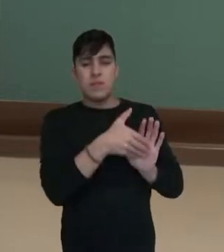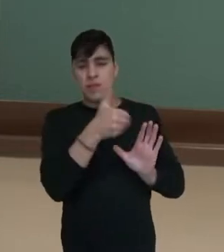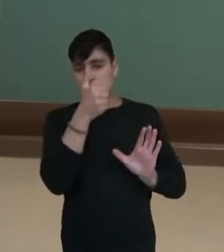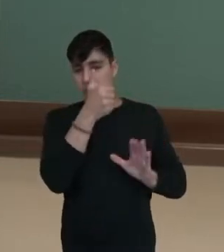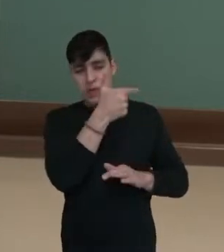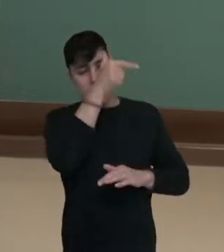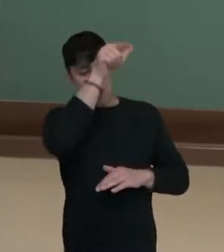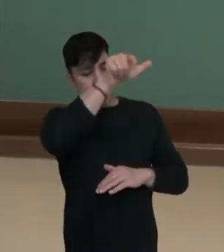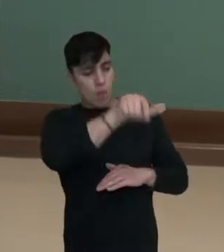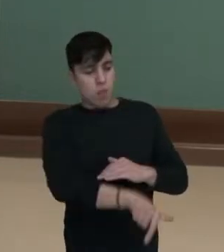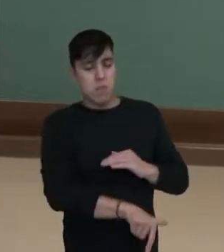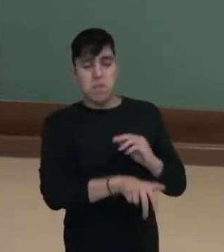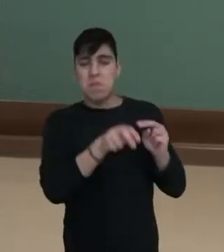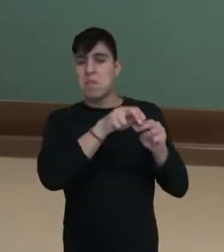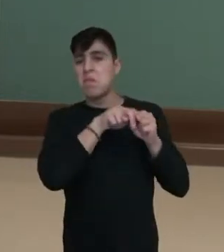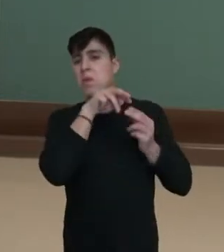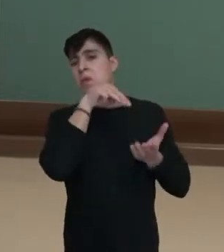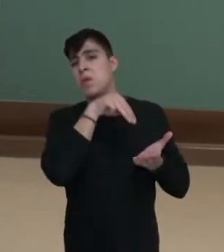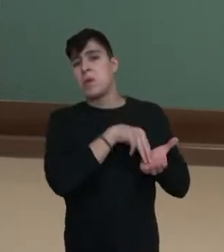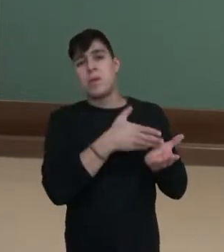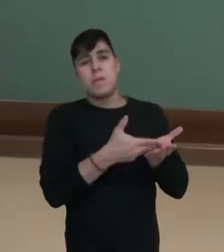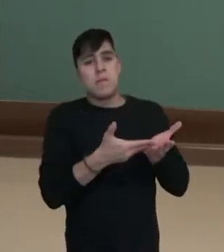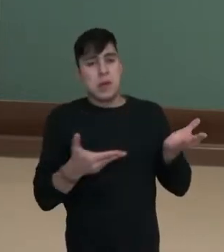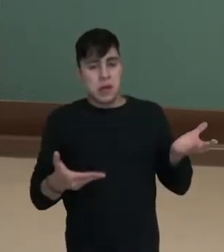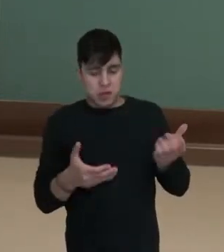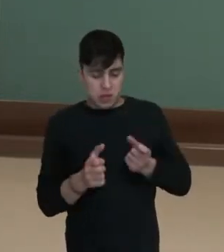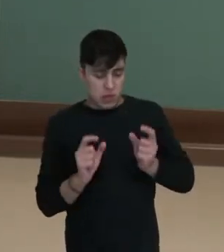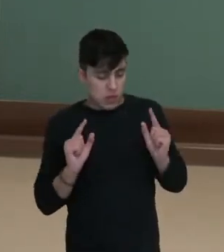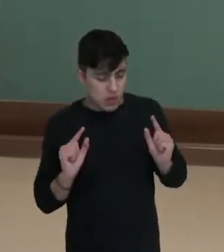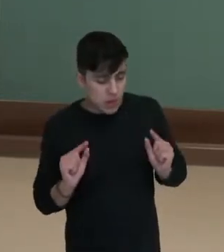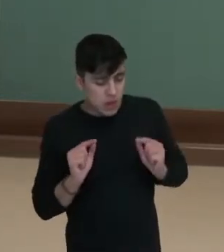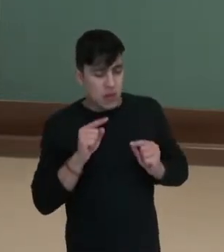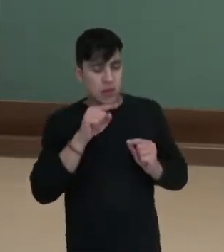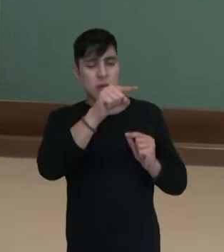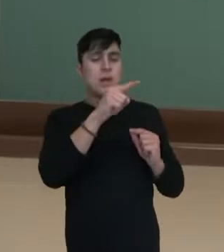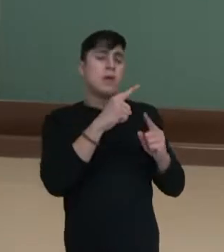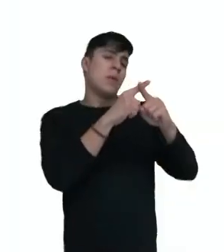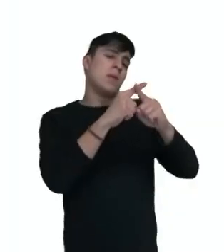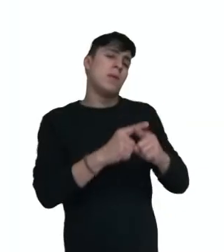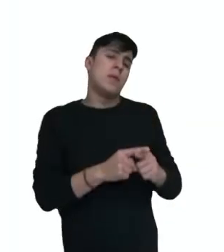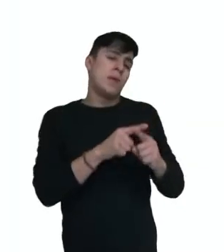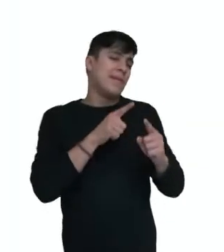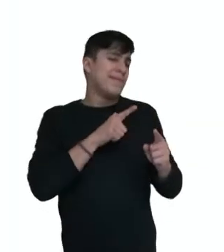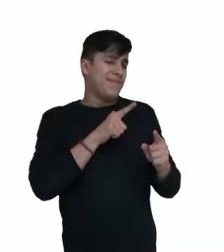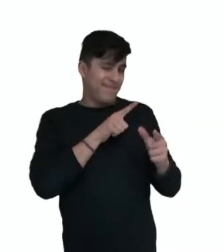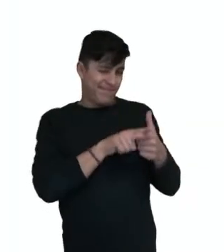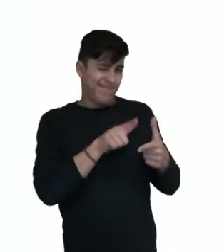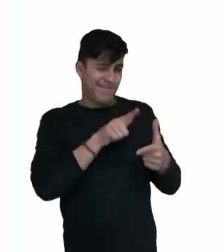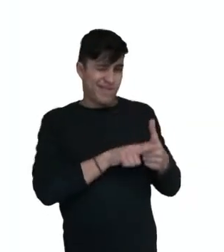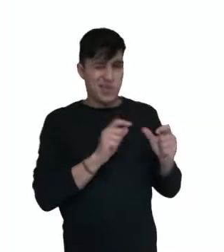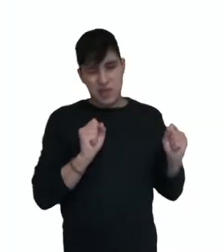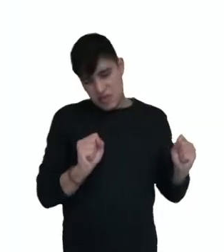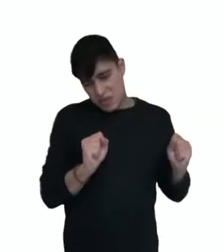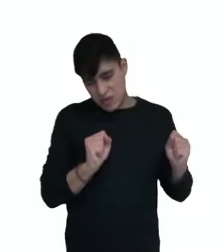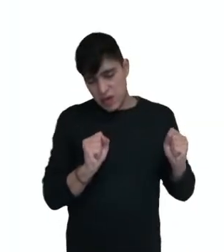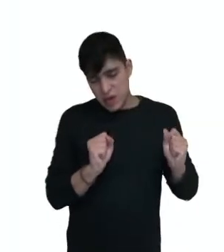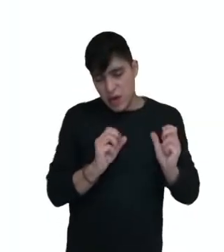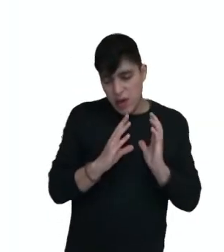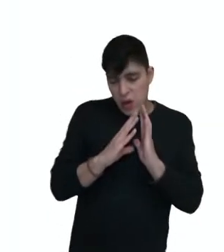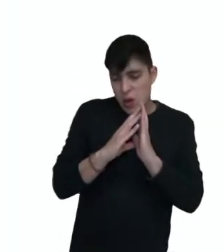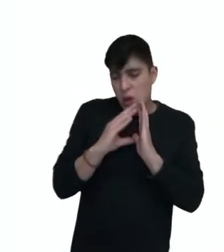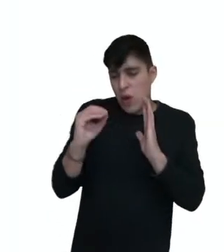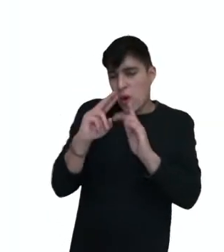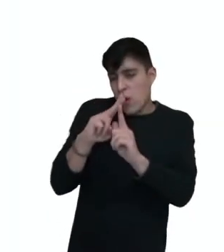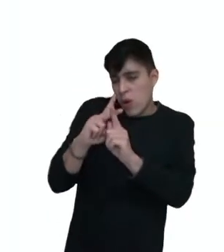não existe mais, por algum motivo ele se perdeu. Então, esse cromossomo vai estar comprometido. Pode ser uma duplicação, olha, eu tenho